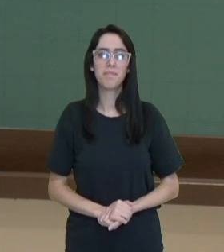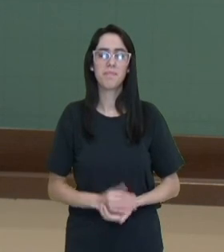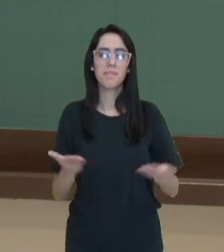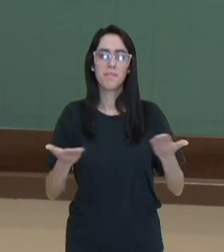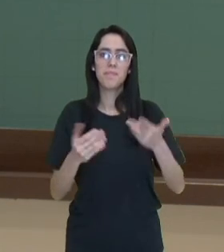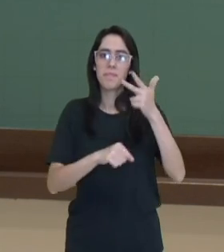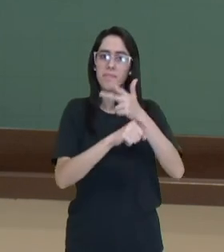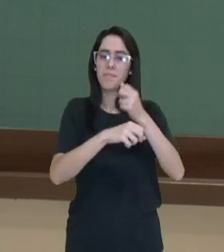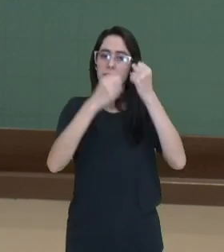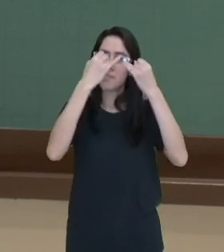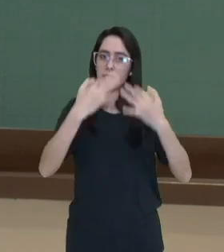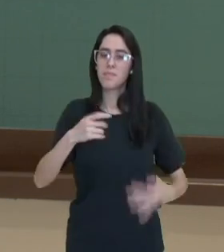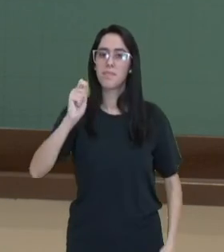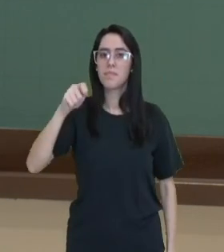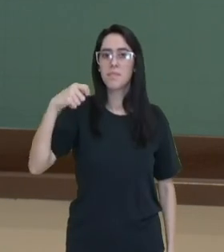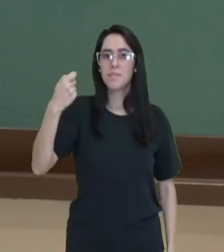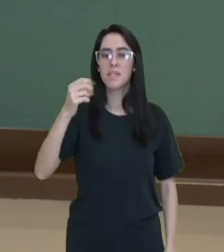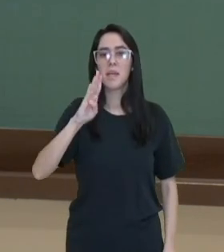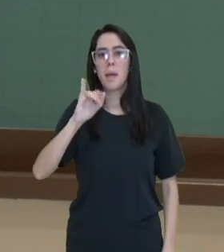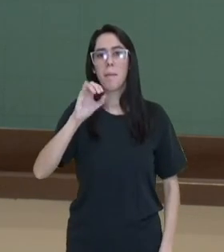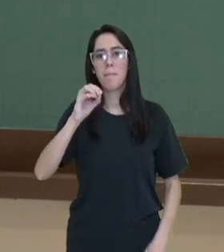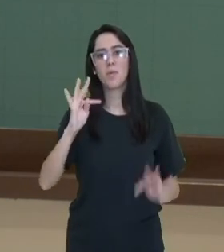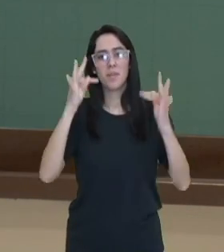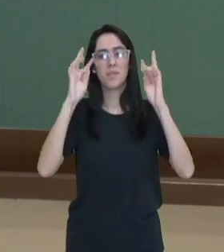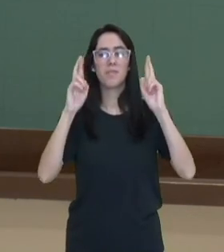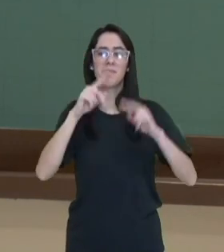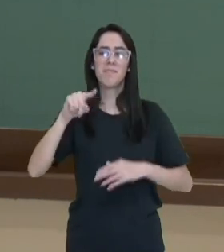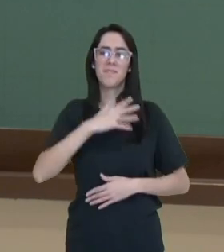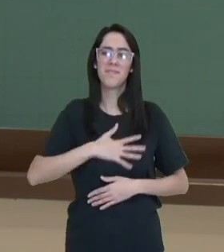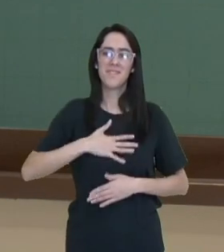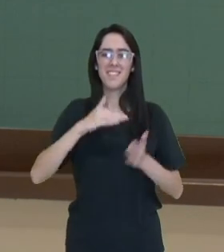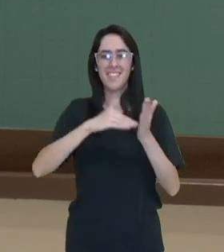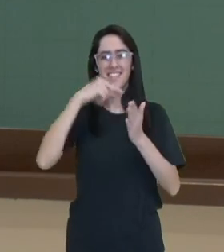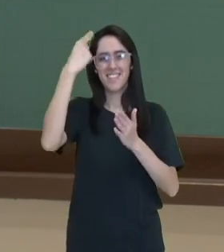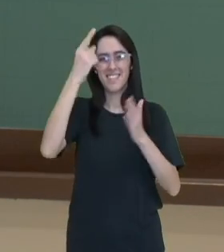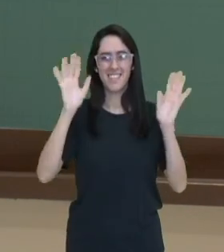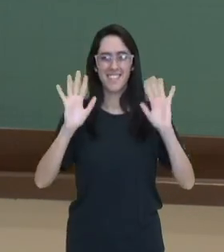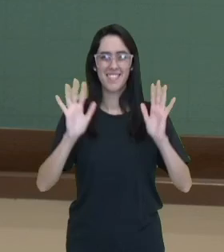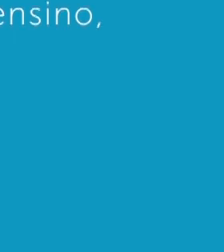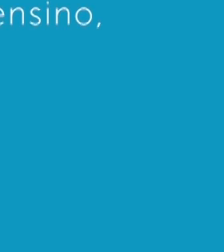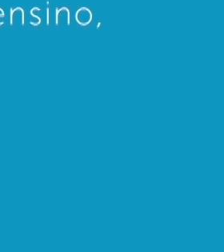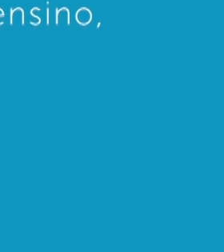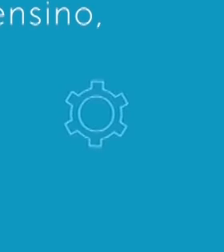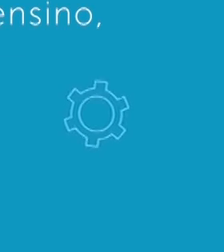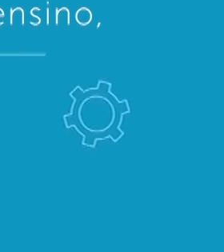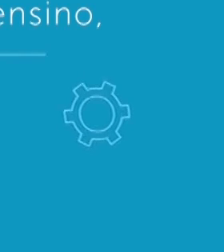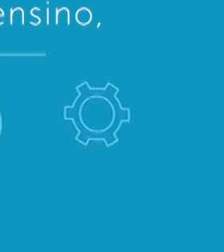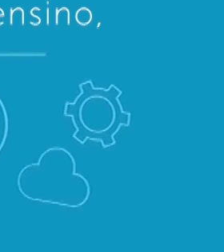Nesse vídeo nós falamos sobre biotecnologia. Espero que vocês tenham gostado. Até breve!